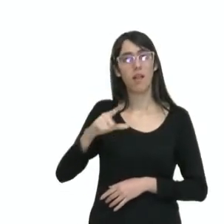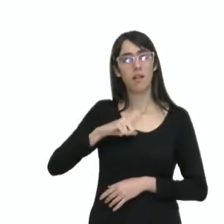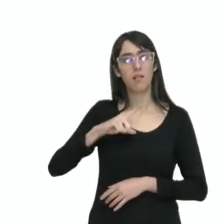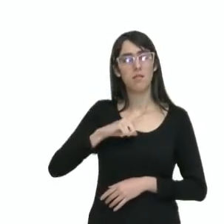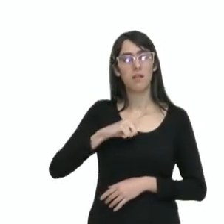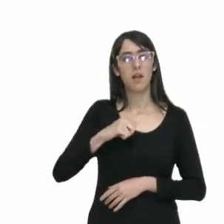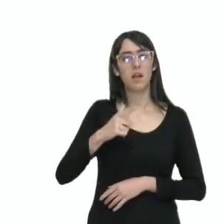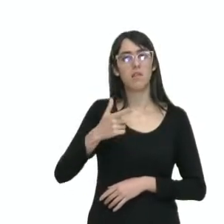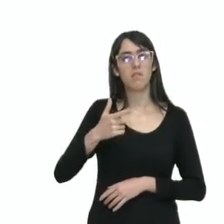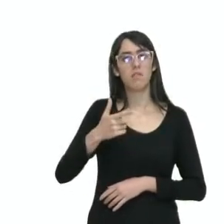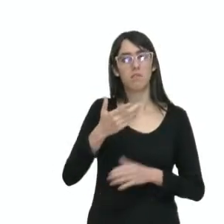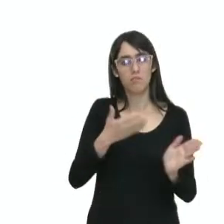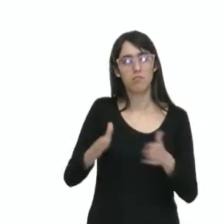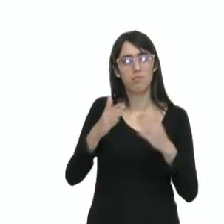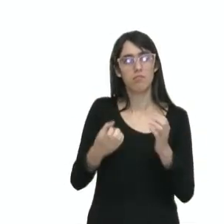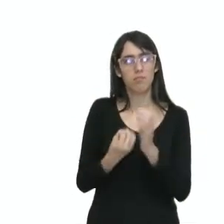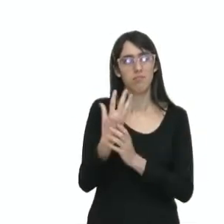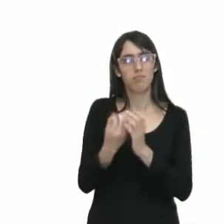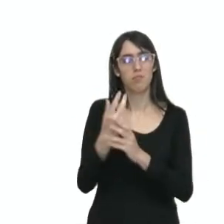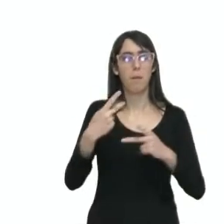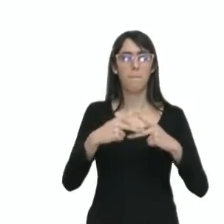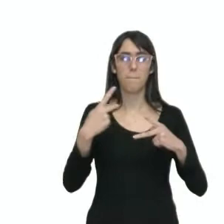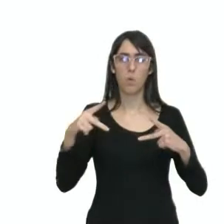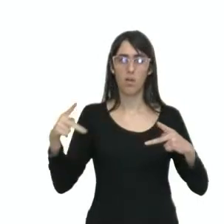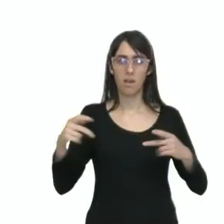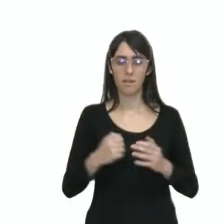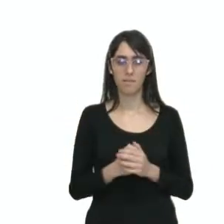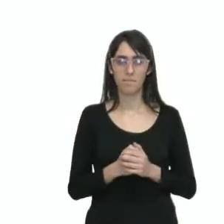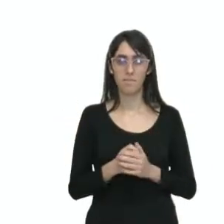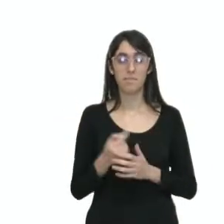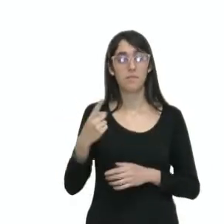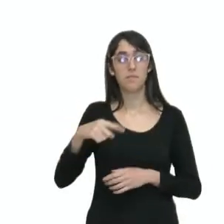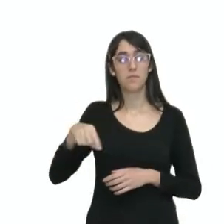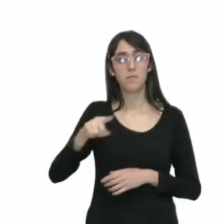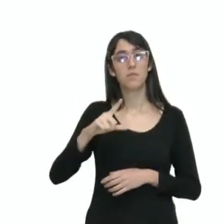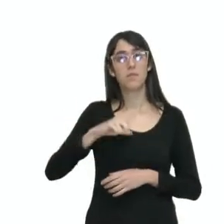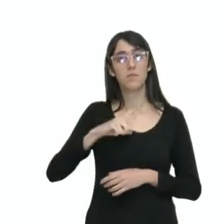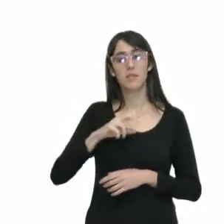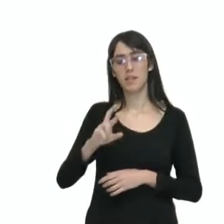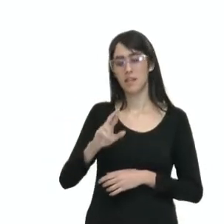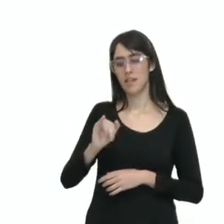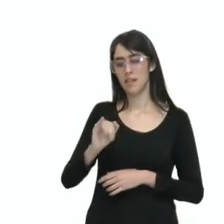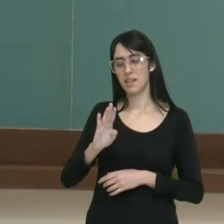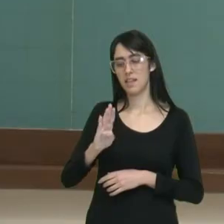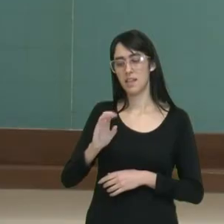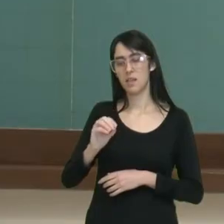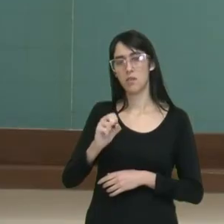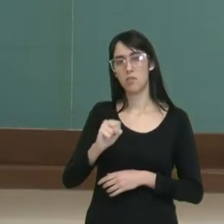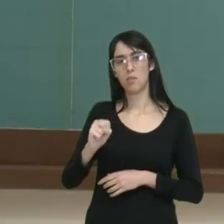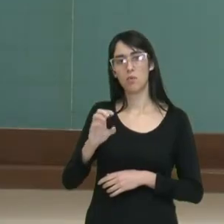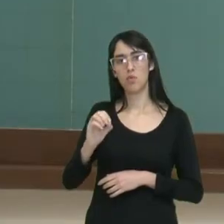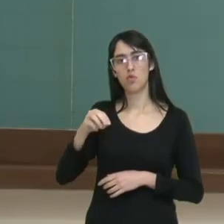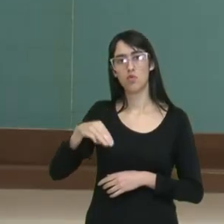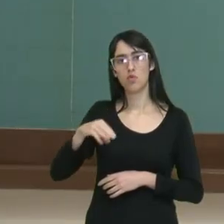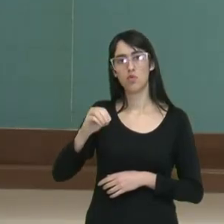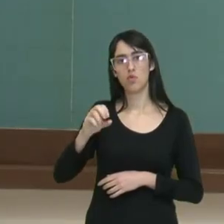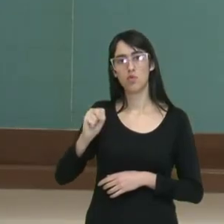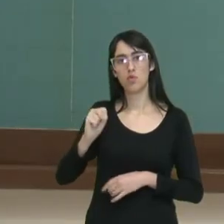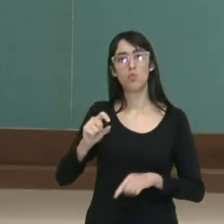produção dessas proteínas. E eles formam os ribossomos. Os ribossomos, eles